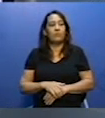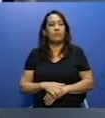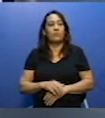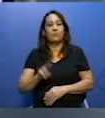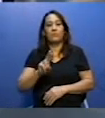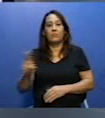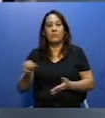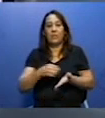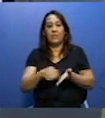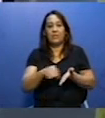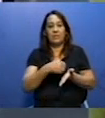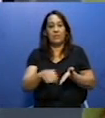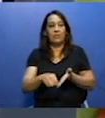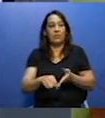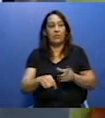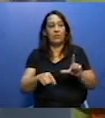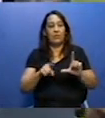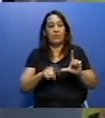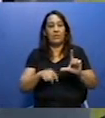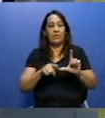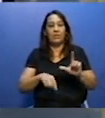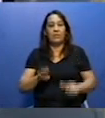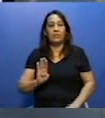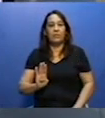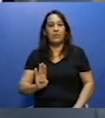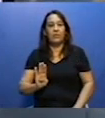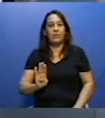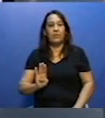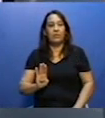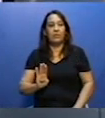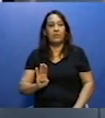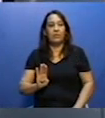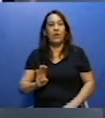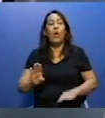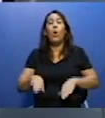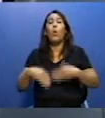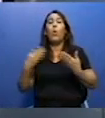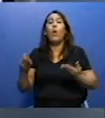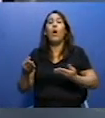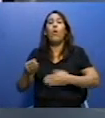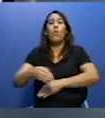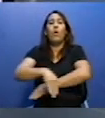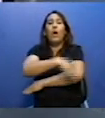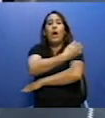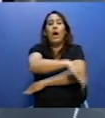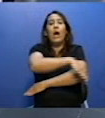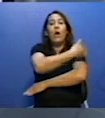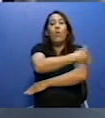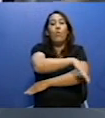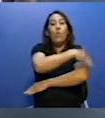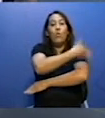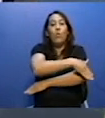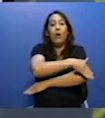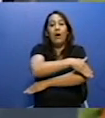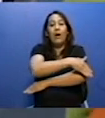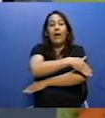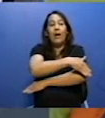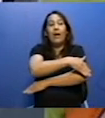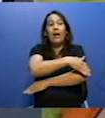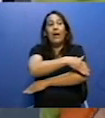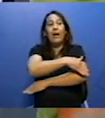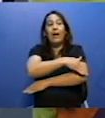Rondônia. Letra B. Qual é a rua à esquerda? Olha,